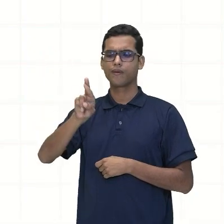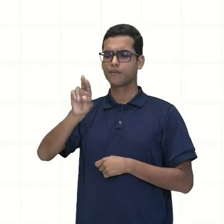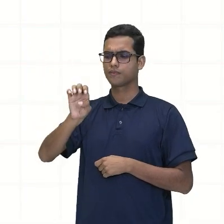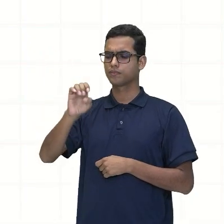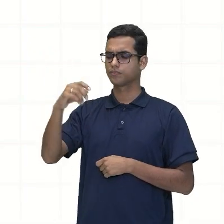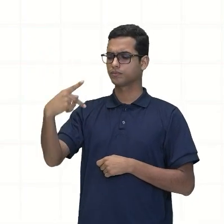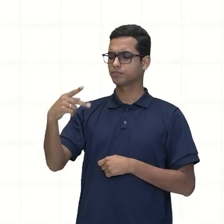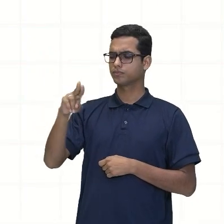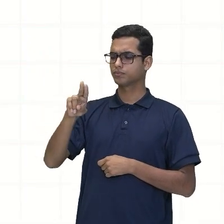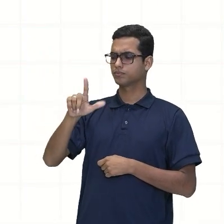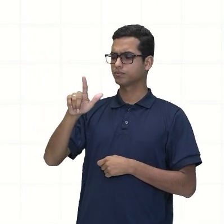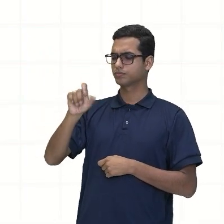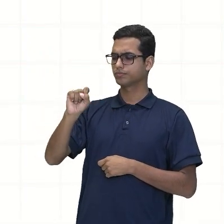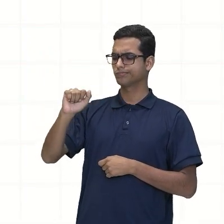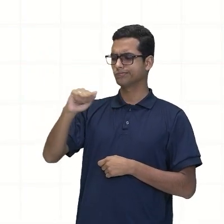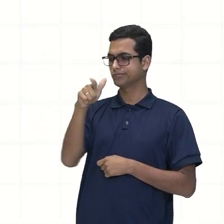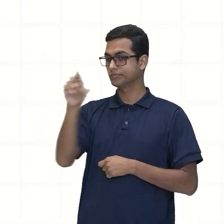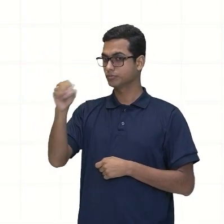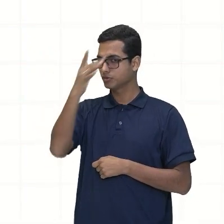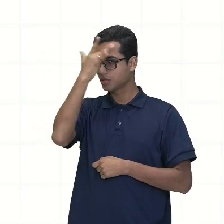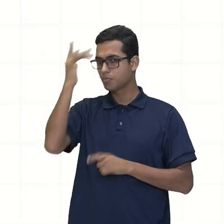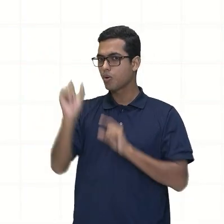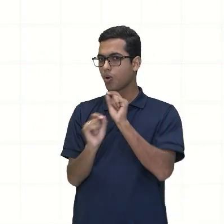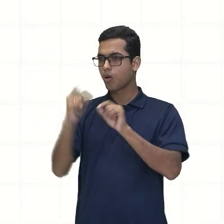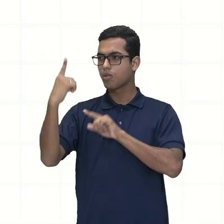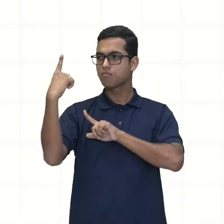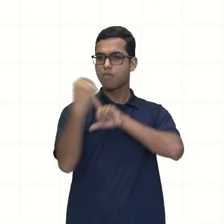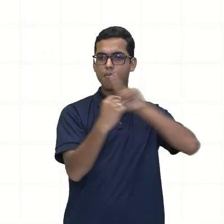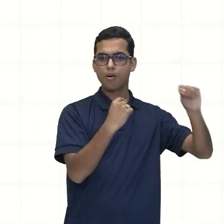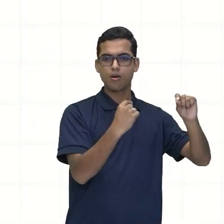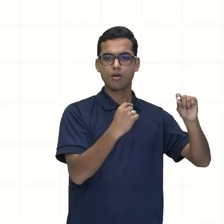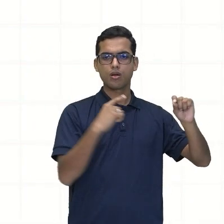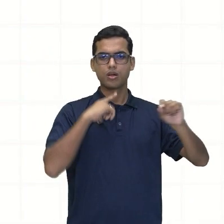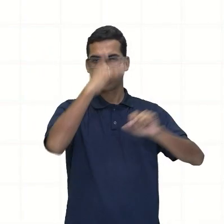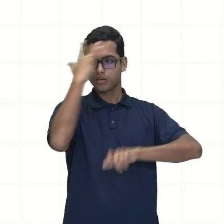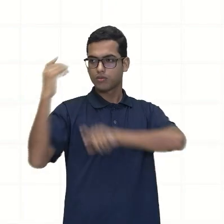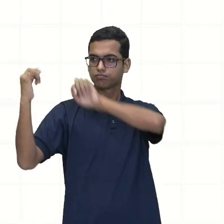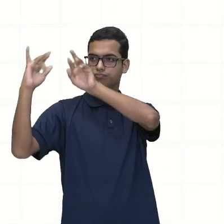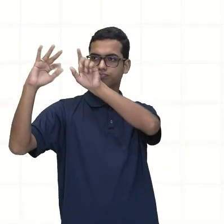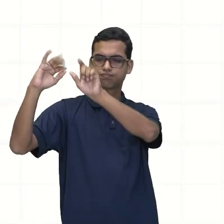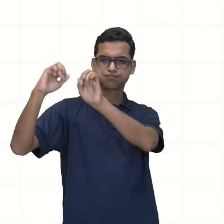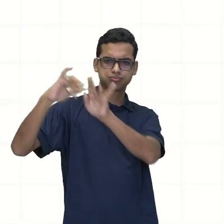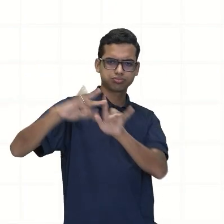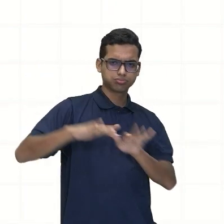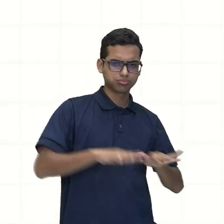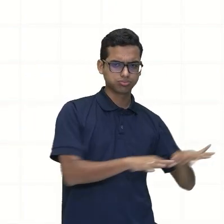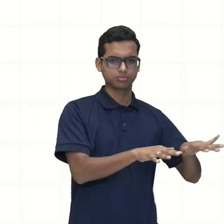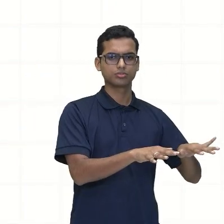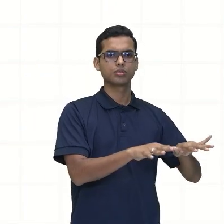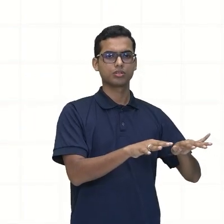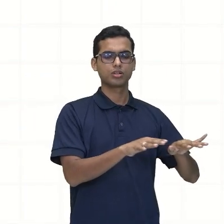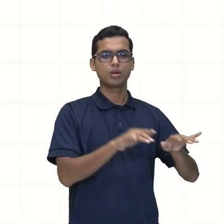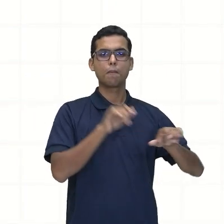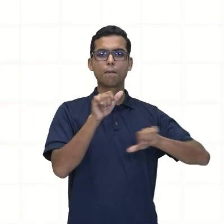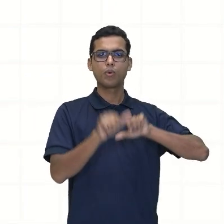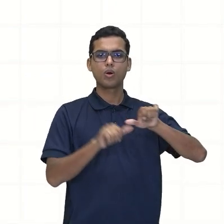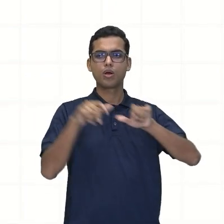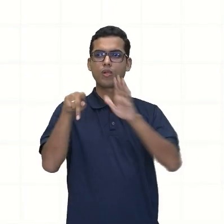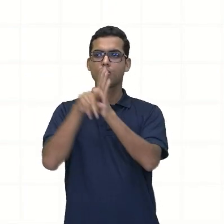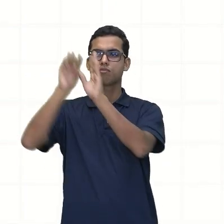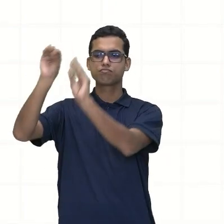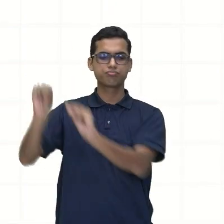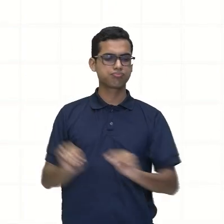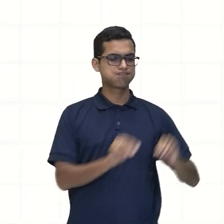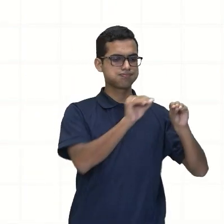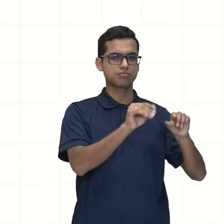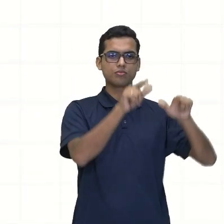Então, vai ser essa saída, né, das pessoas. E aí nós temos os fatores, né? A baixa oferta de emprego,